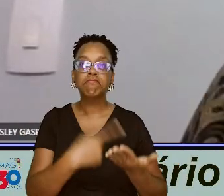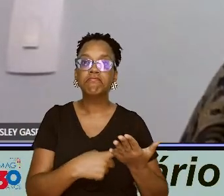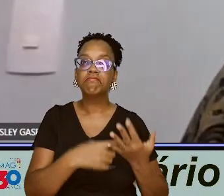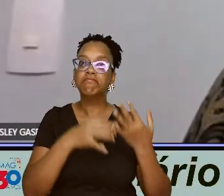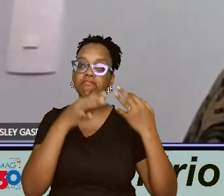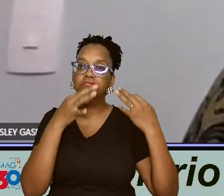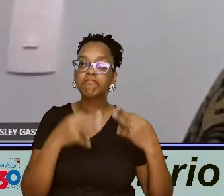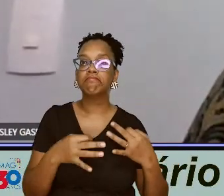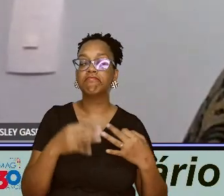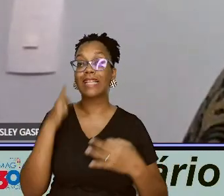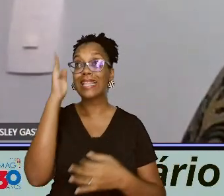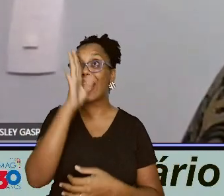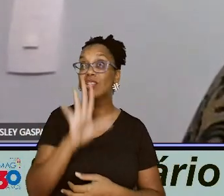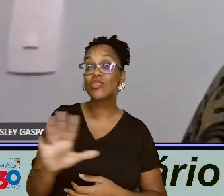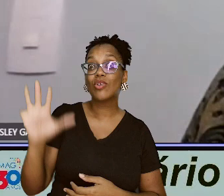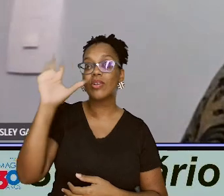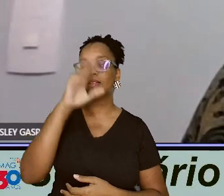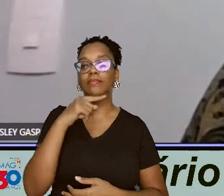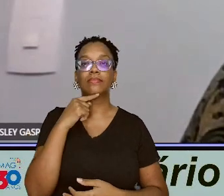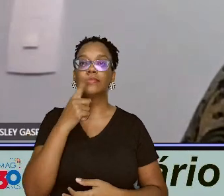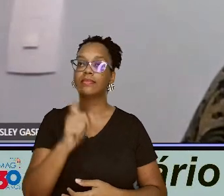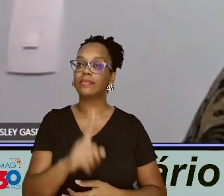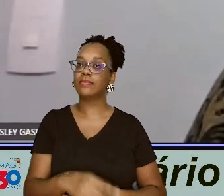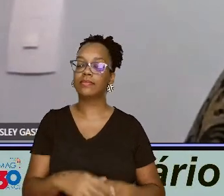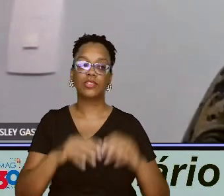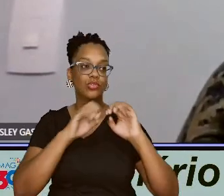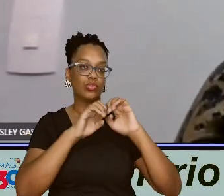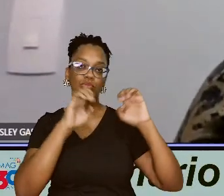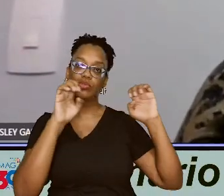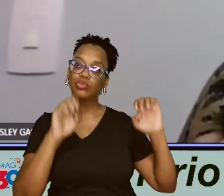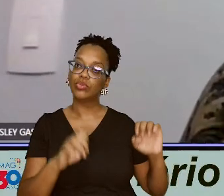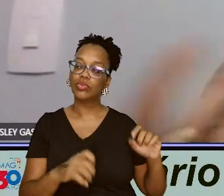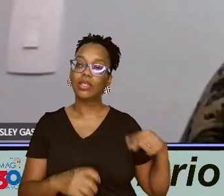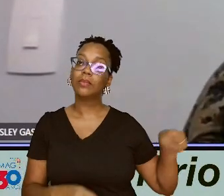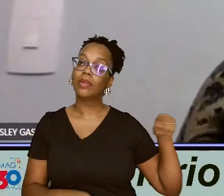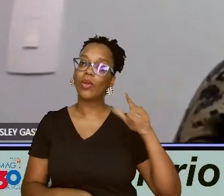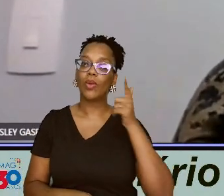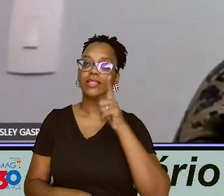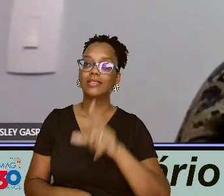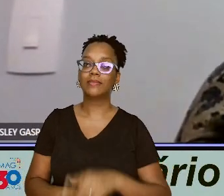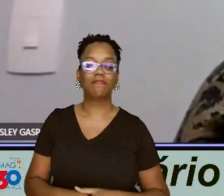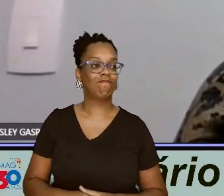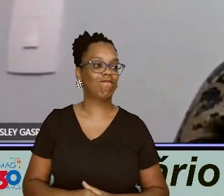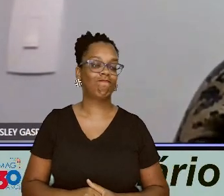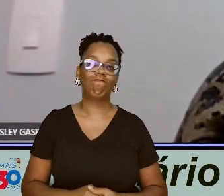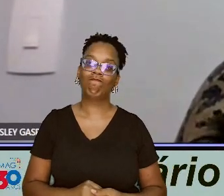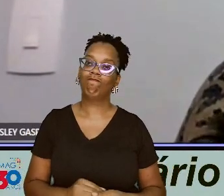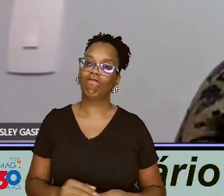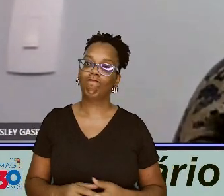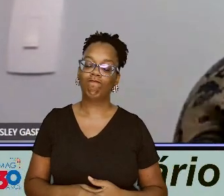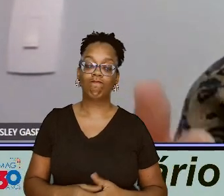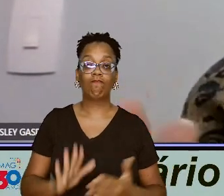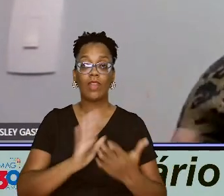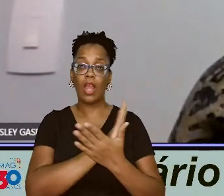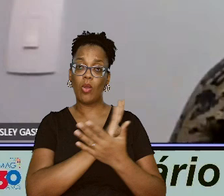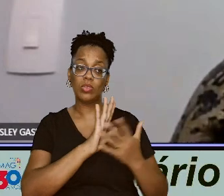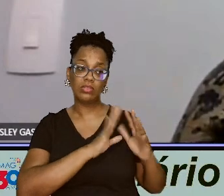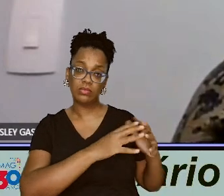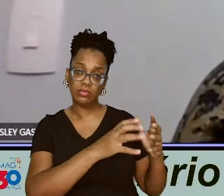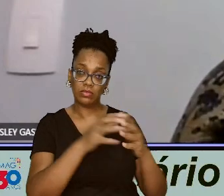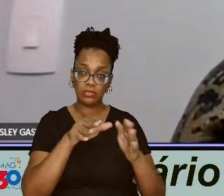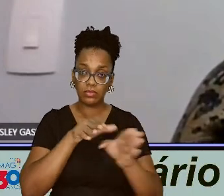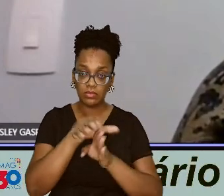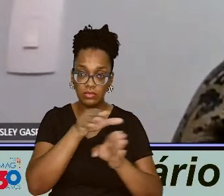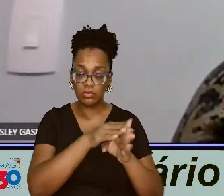forma nacional, né, estrutura para que eles tenham. Então, alguns conselhos a gente viu